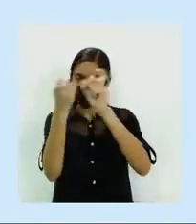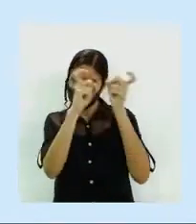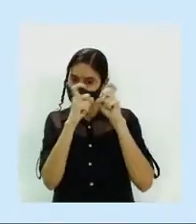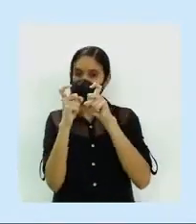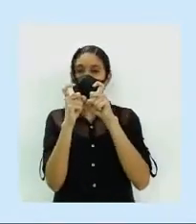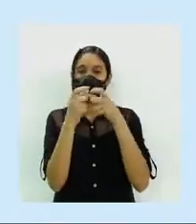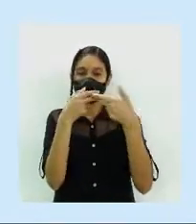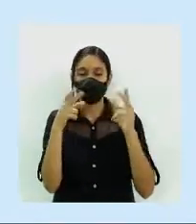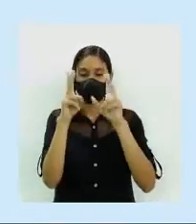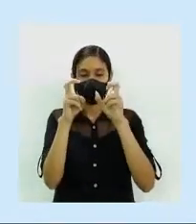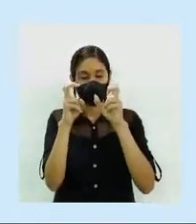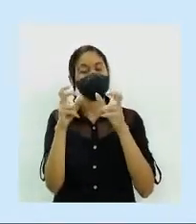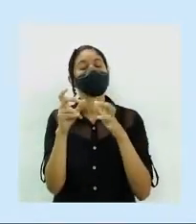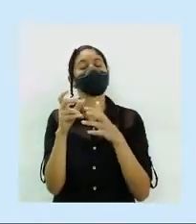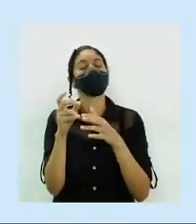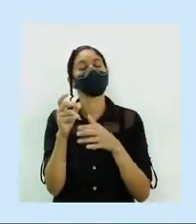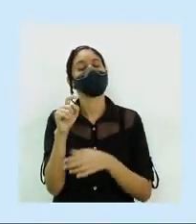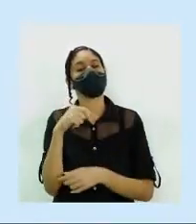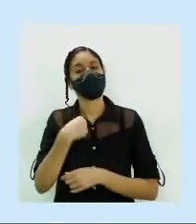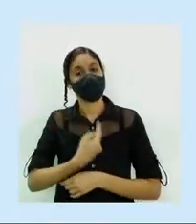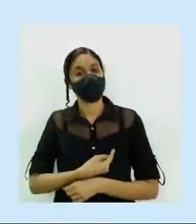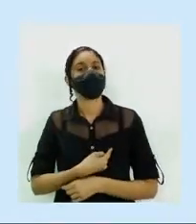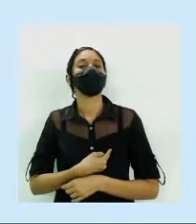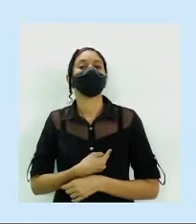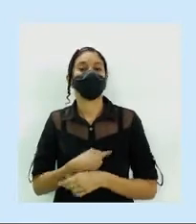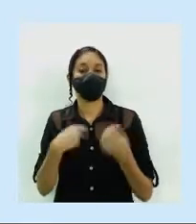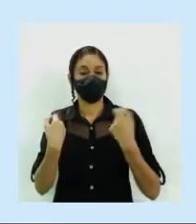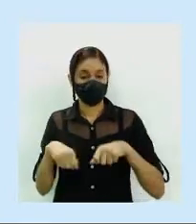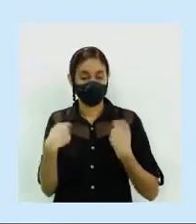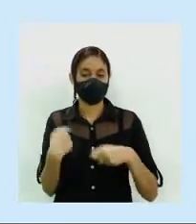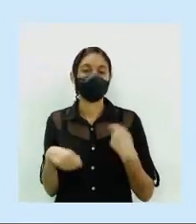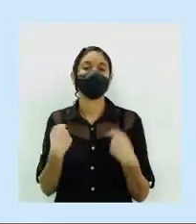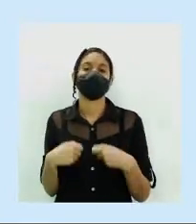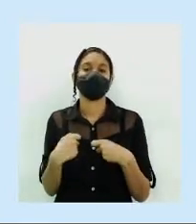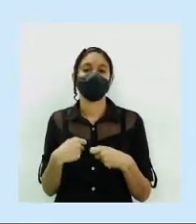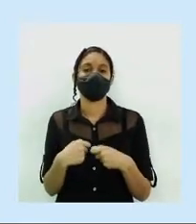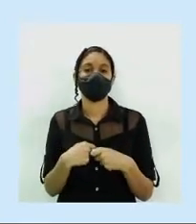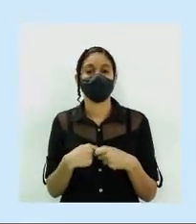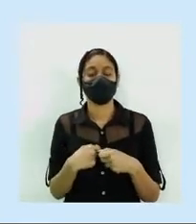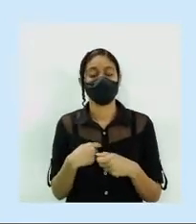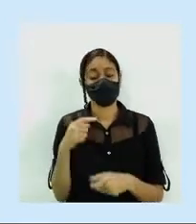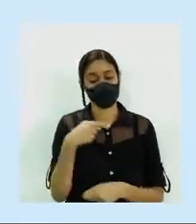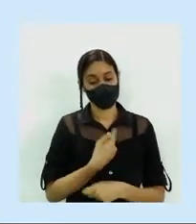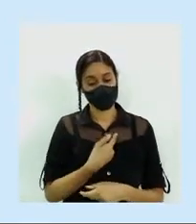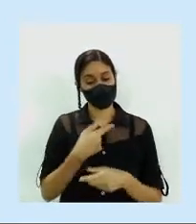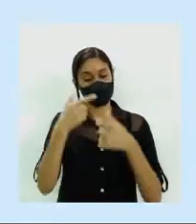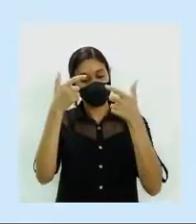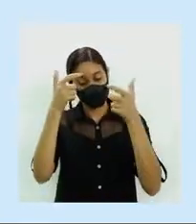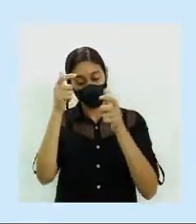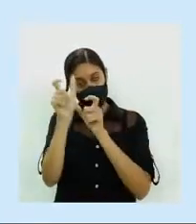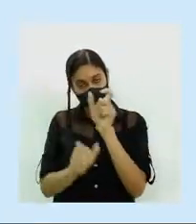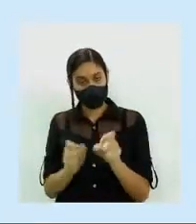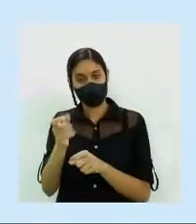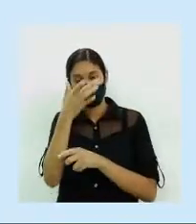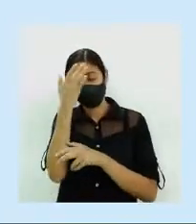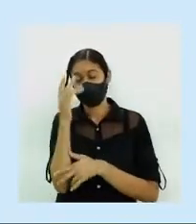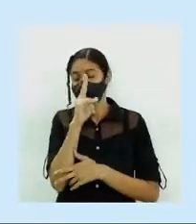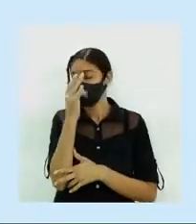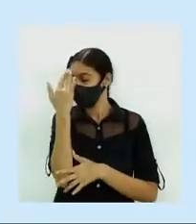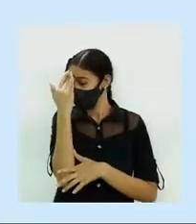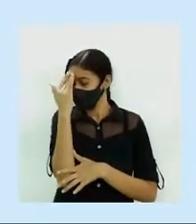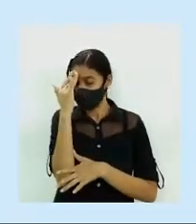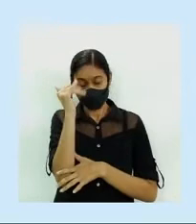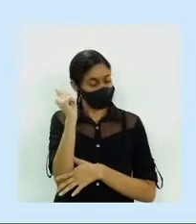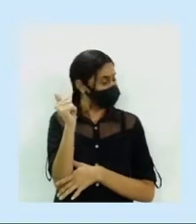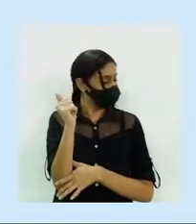debater temas sensíveis, mas necessários. E, claro, da nossa maneira. Para quem não sabe, para quem nunca ouviu